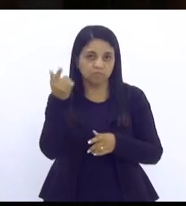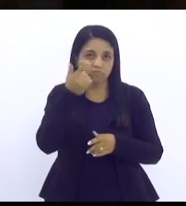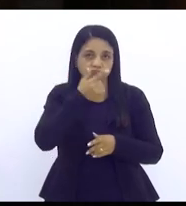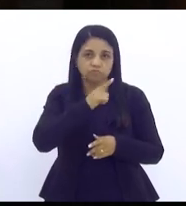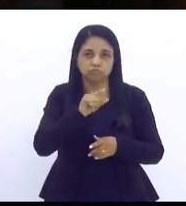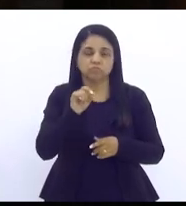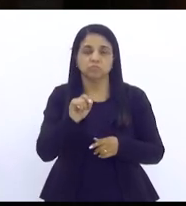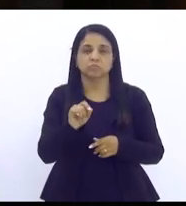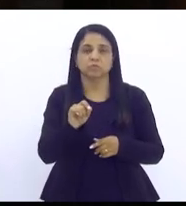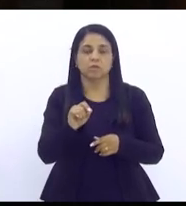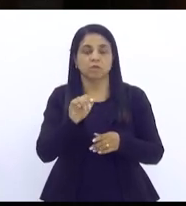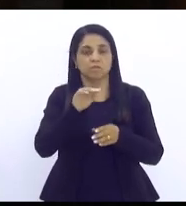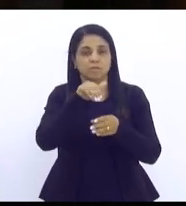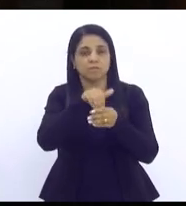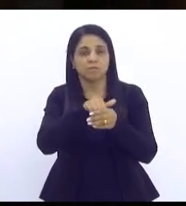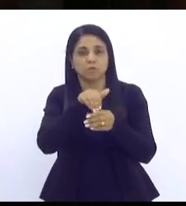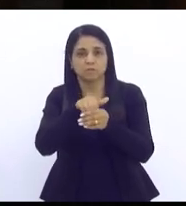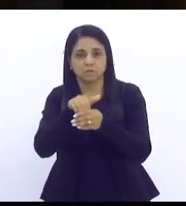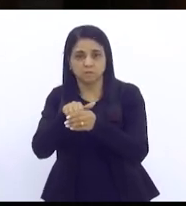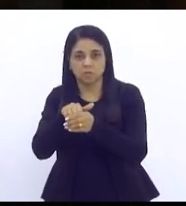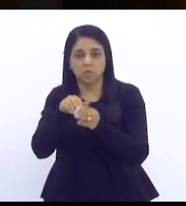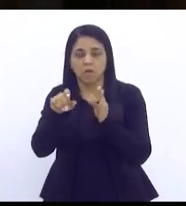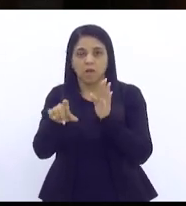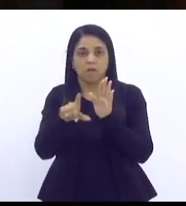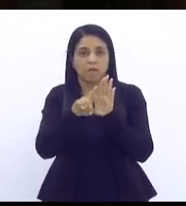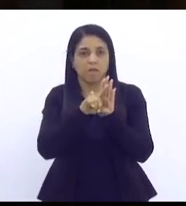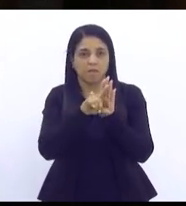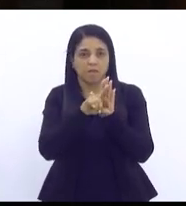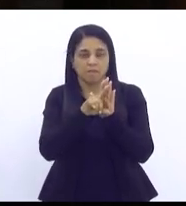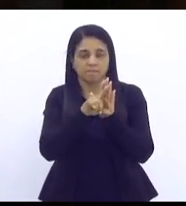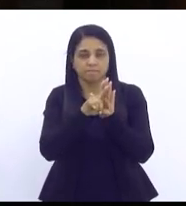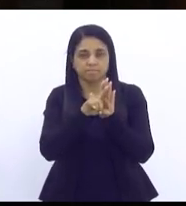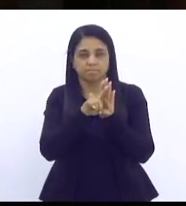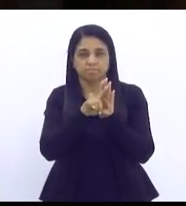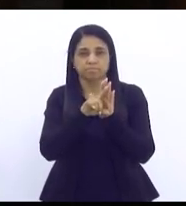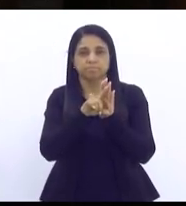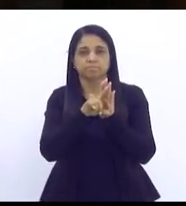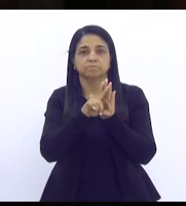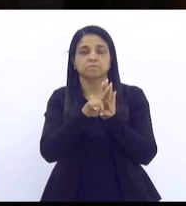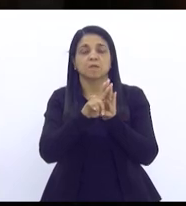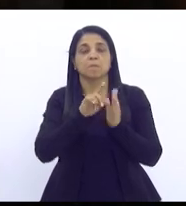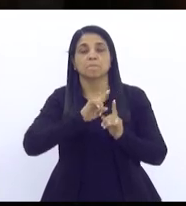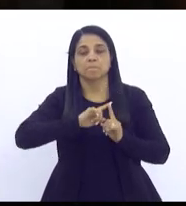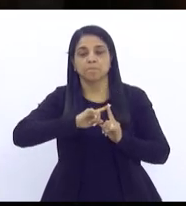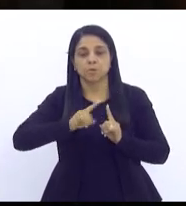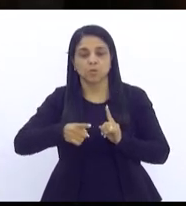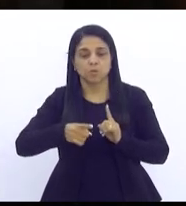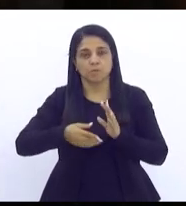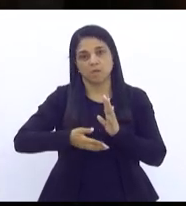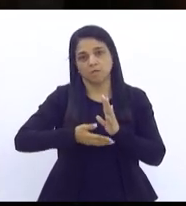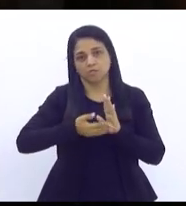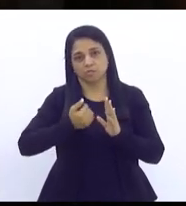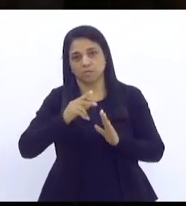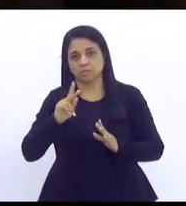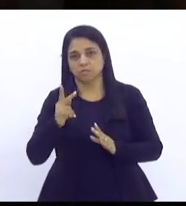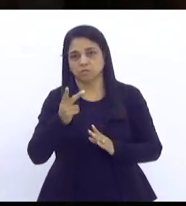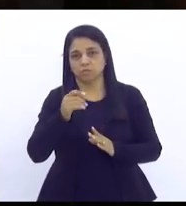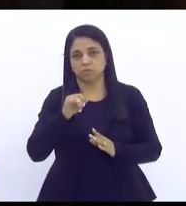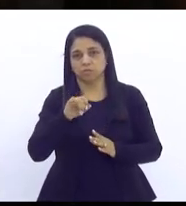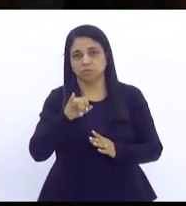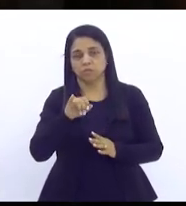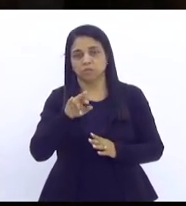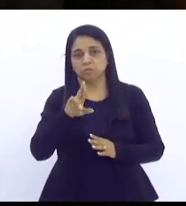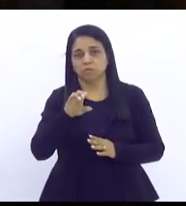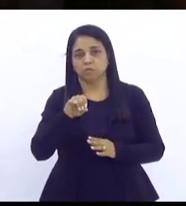colocar aqui em votação esta lei, e a lei que proíbe a retirada dos hidrômetros voltará, irá para